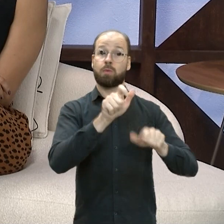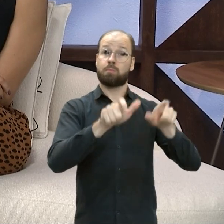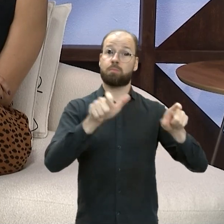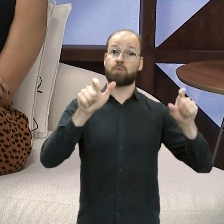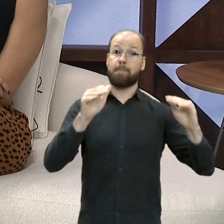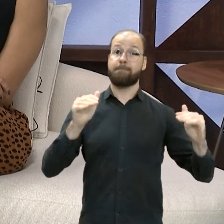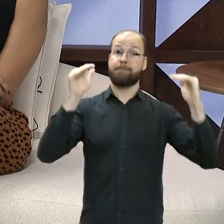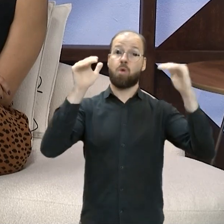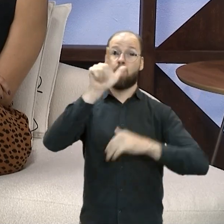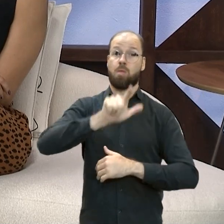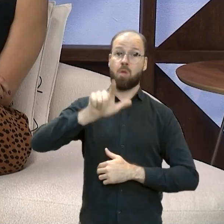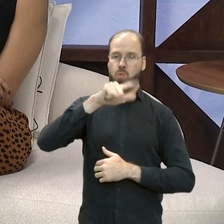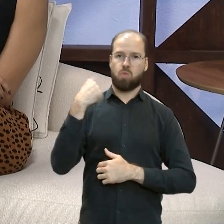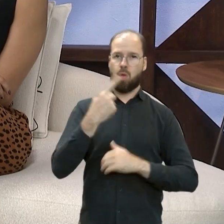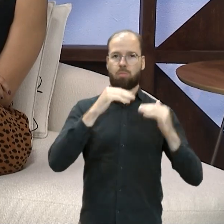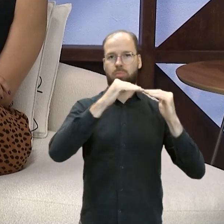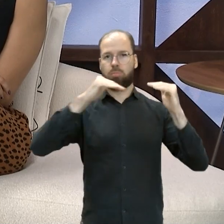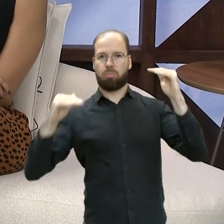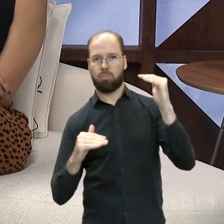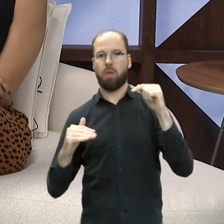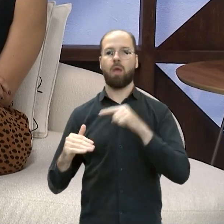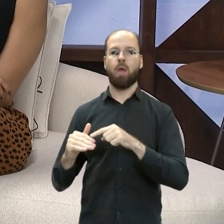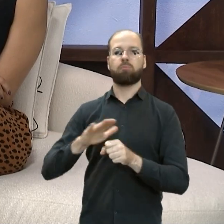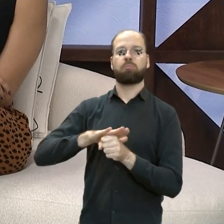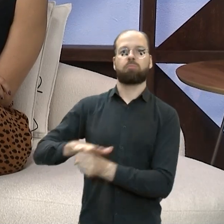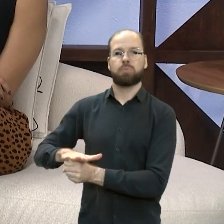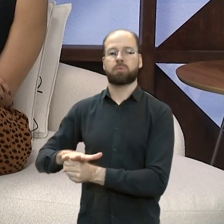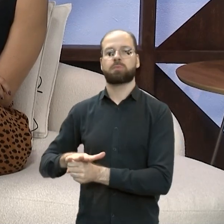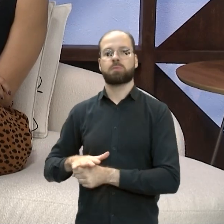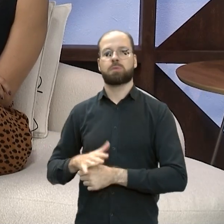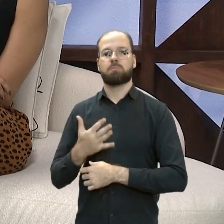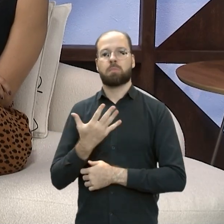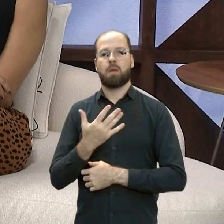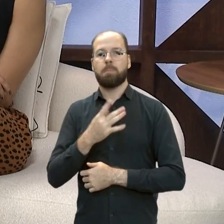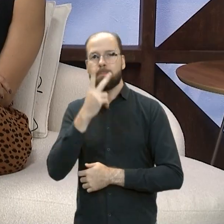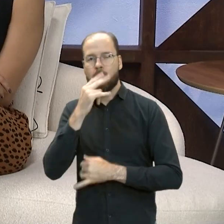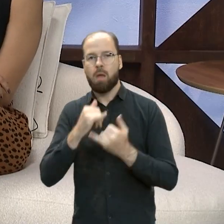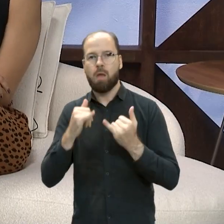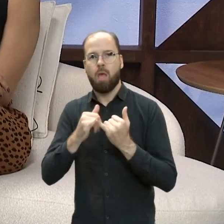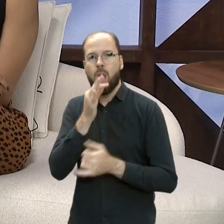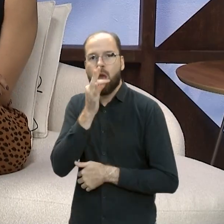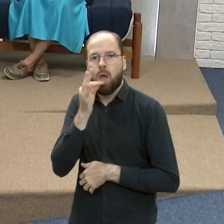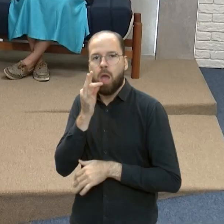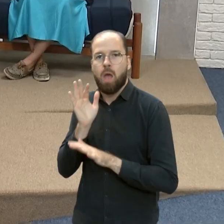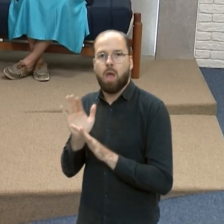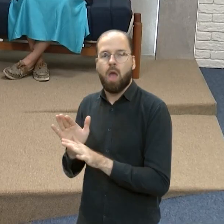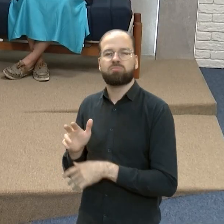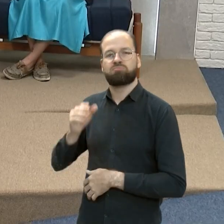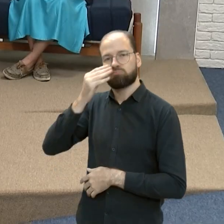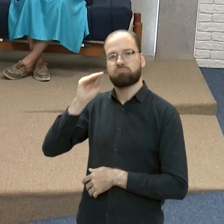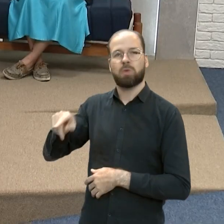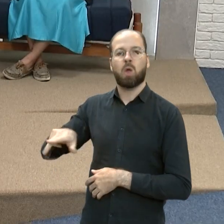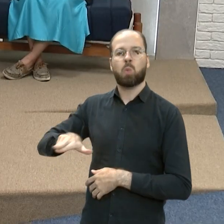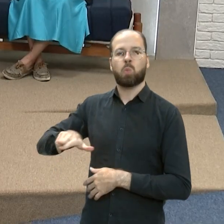né? E não deixar ela nesse lugar de silenciamento e de não existência. Tá certo. Bom, queria agradecer, muito